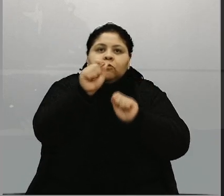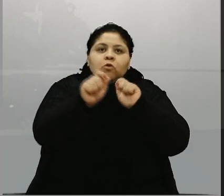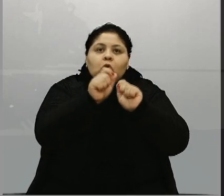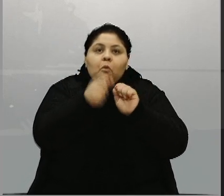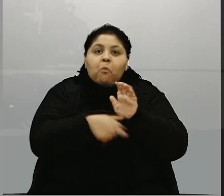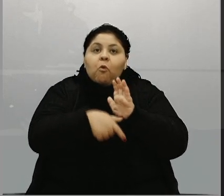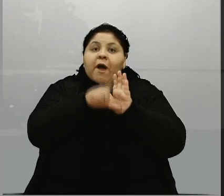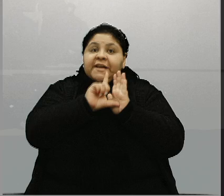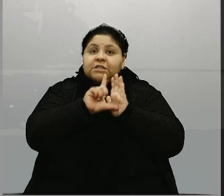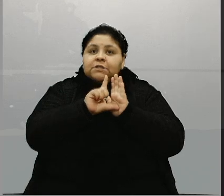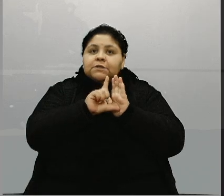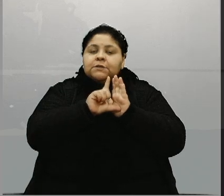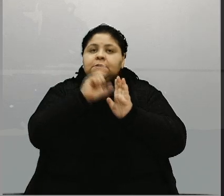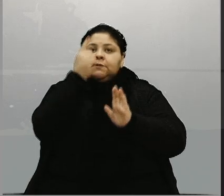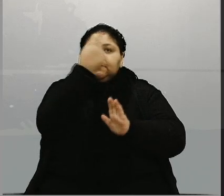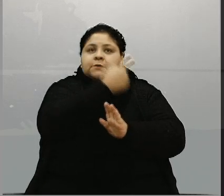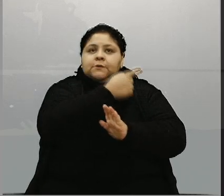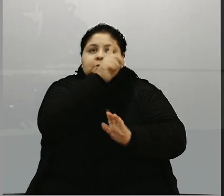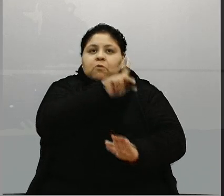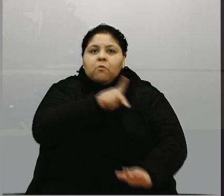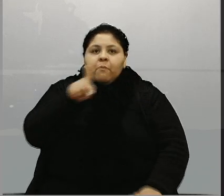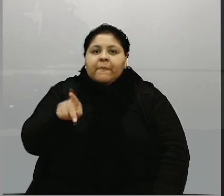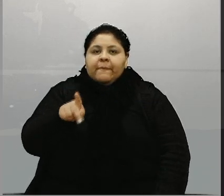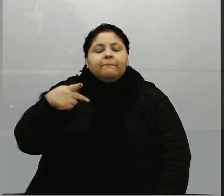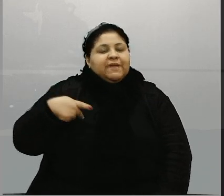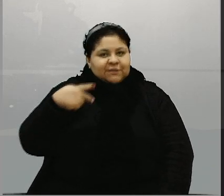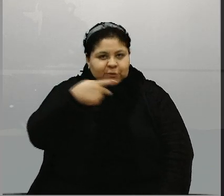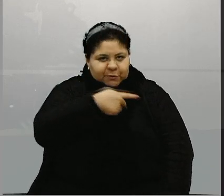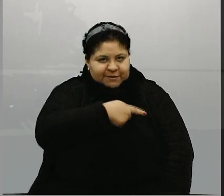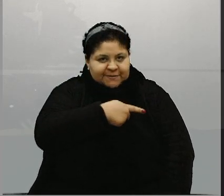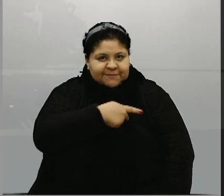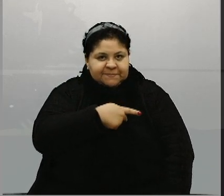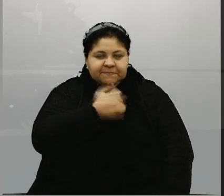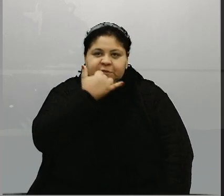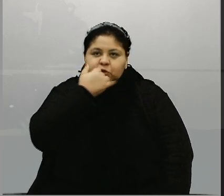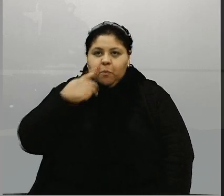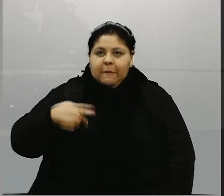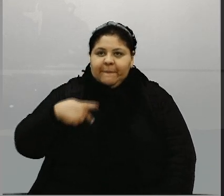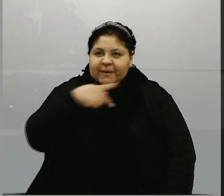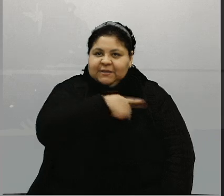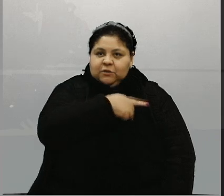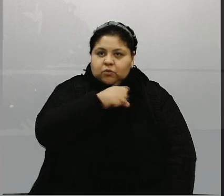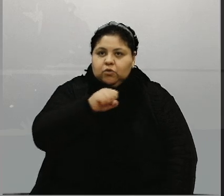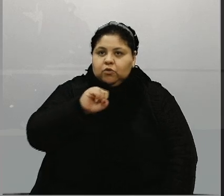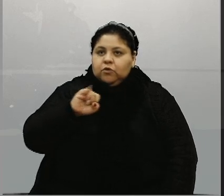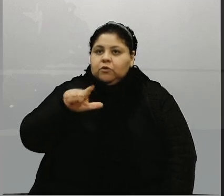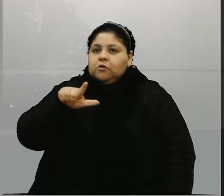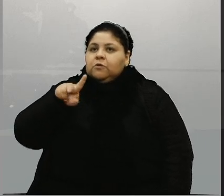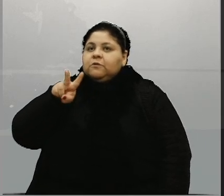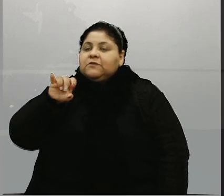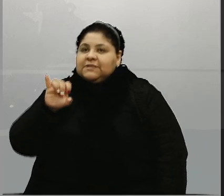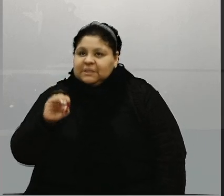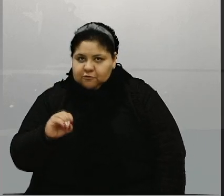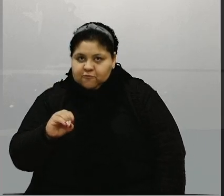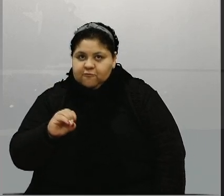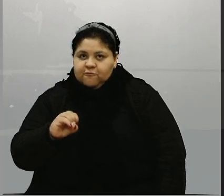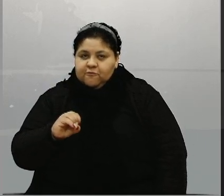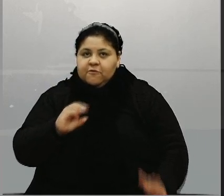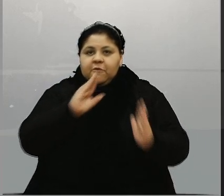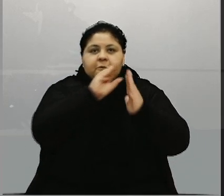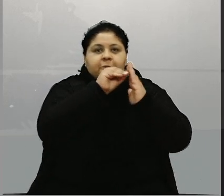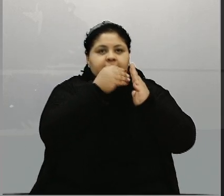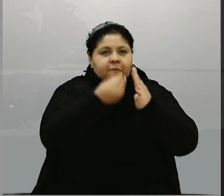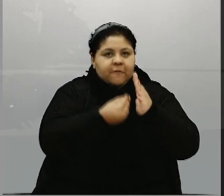galpão que o pastor Silvio, com muita ousadia, alugou para nós. Como eu disse, a Igreja Evangélica Verbo da Vida, eles não são